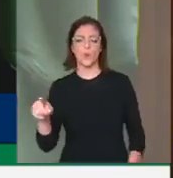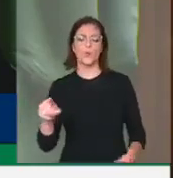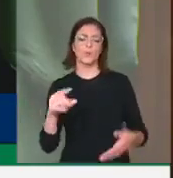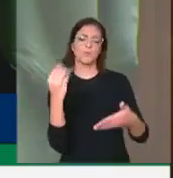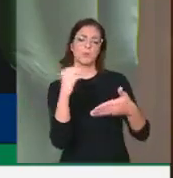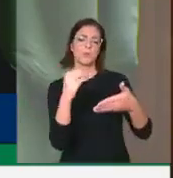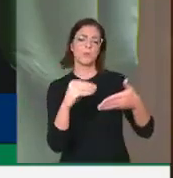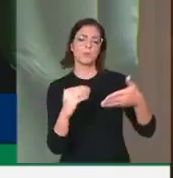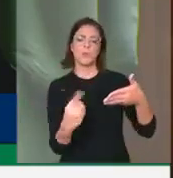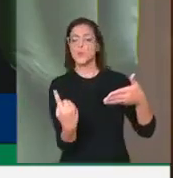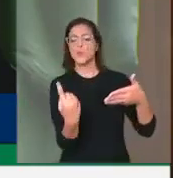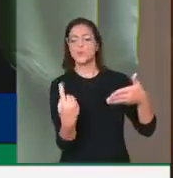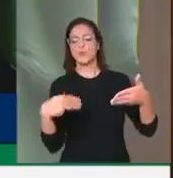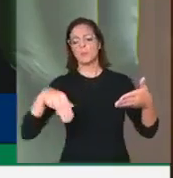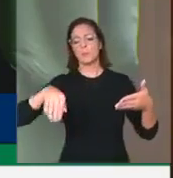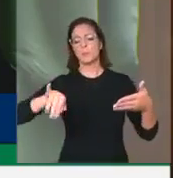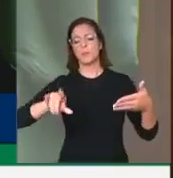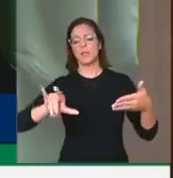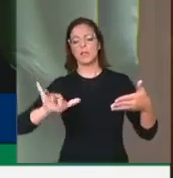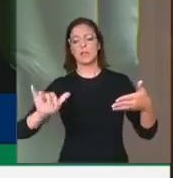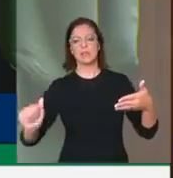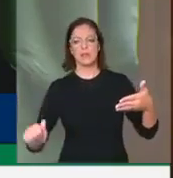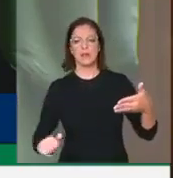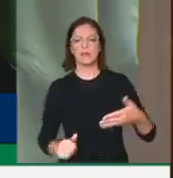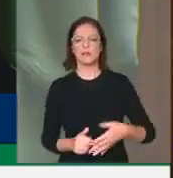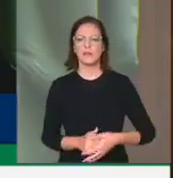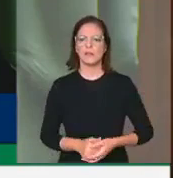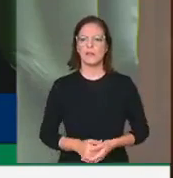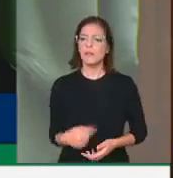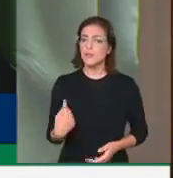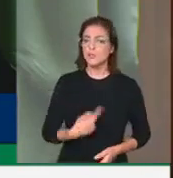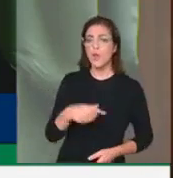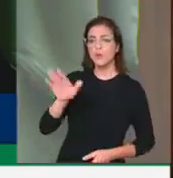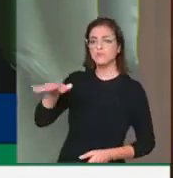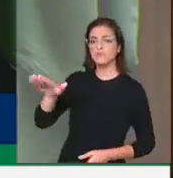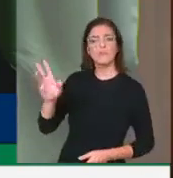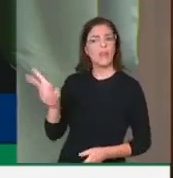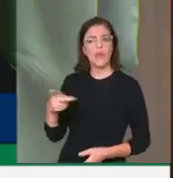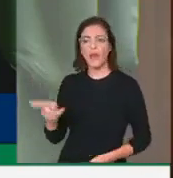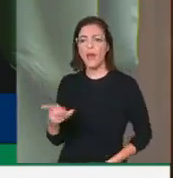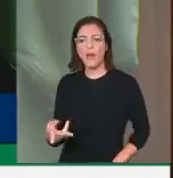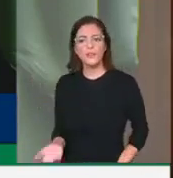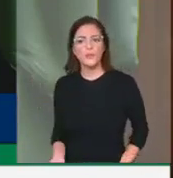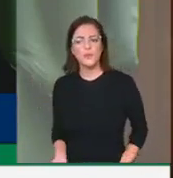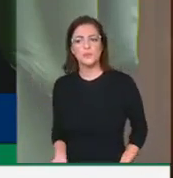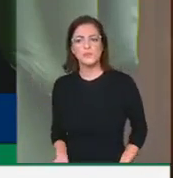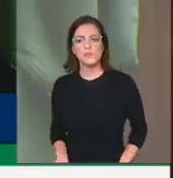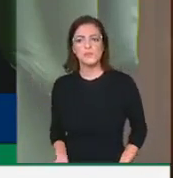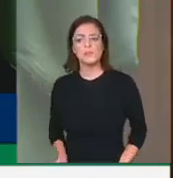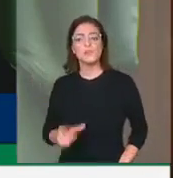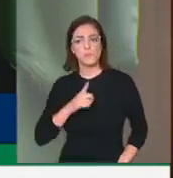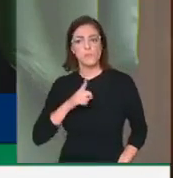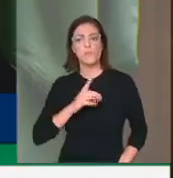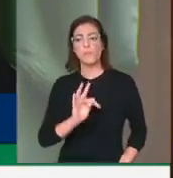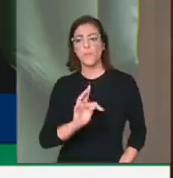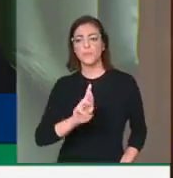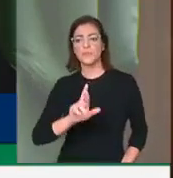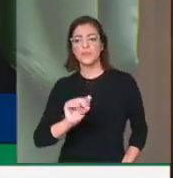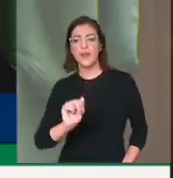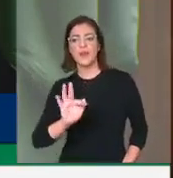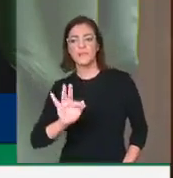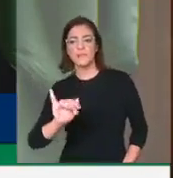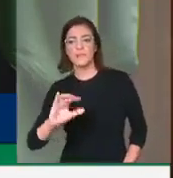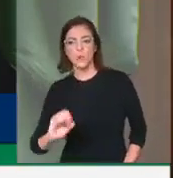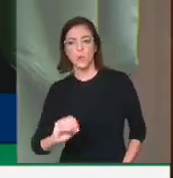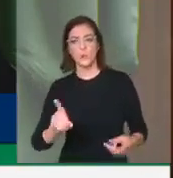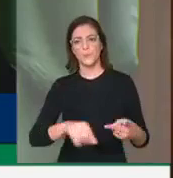a milícia. Nós chamamos a atenção para dizer, está errado, ministro. Existe o tráfico, que é um crime, e existe a